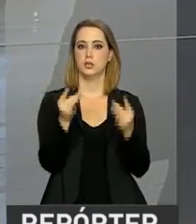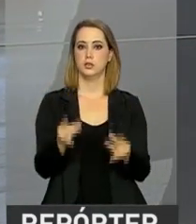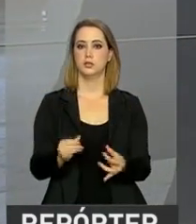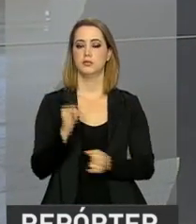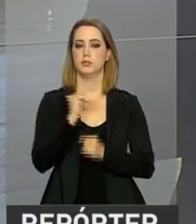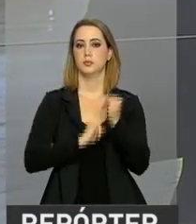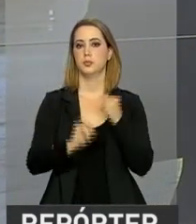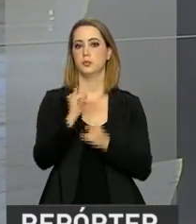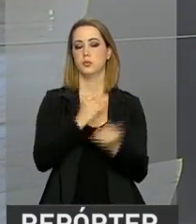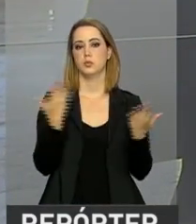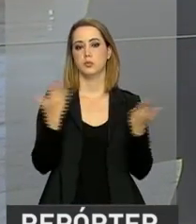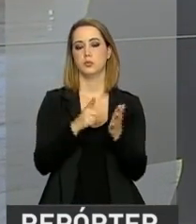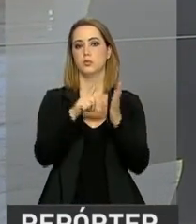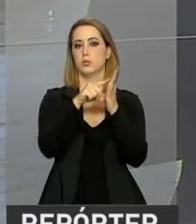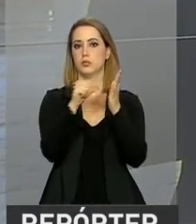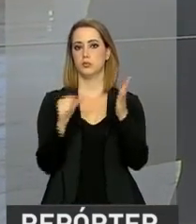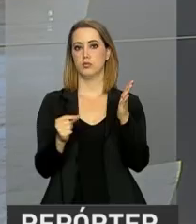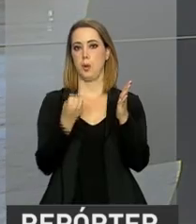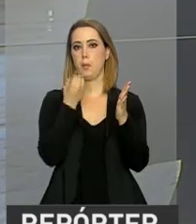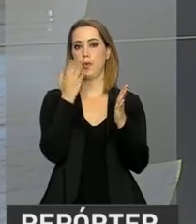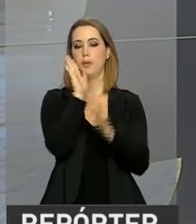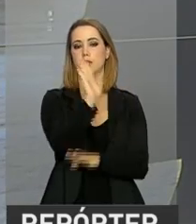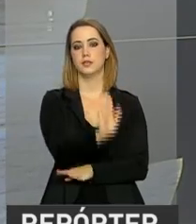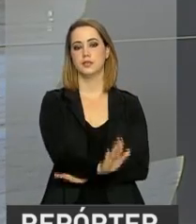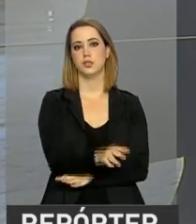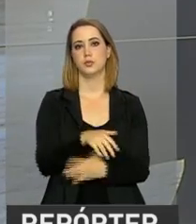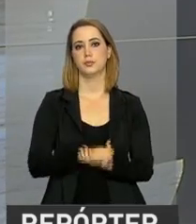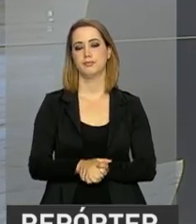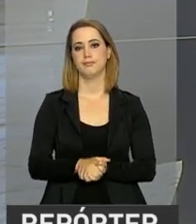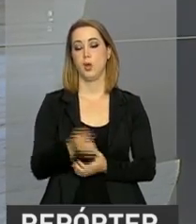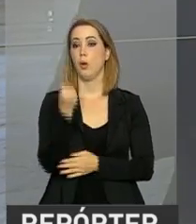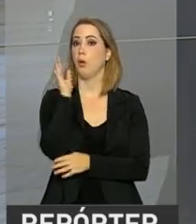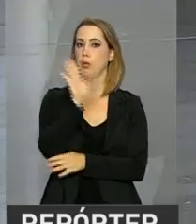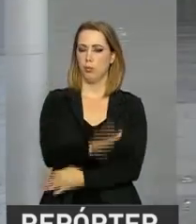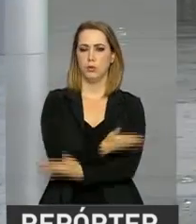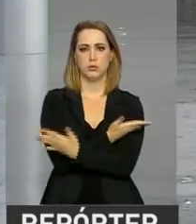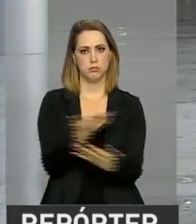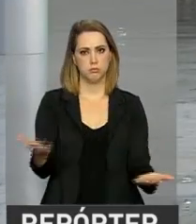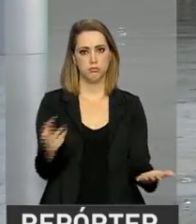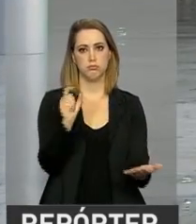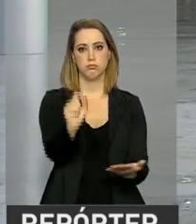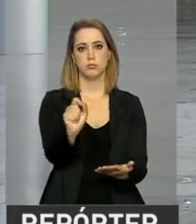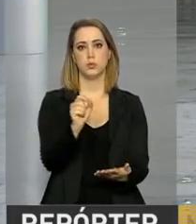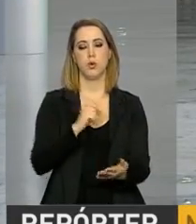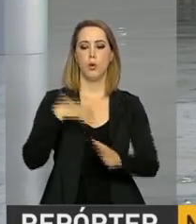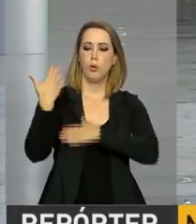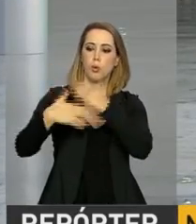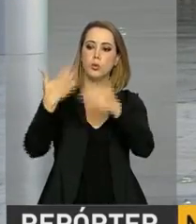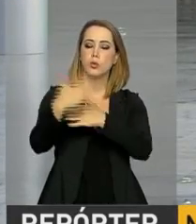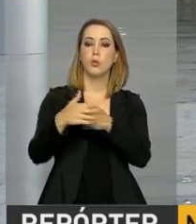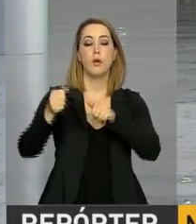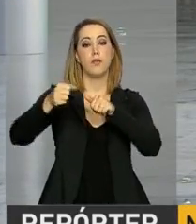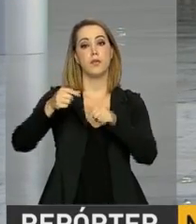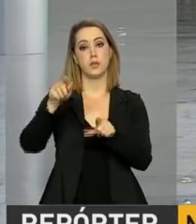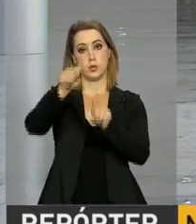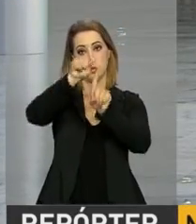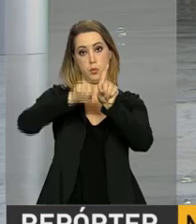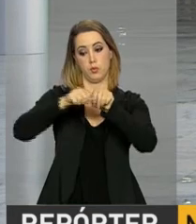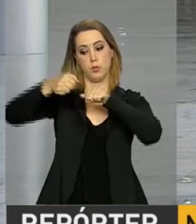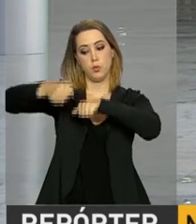vivo direto do palácio do planalto boa tarde ney boa tarde zé luís boa tarde a todos o avanço em setembro foi de